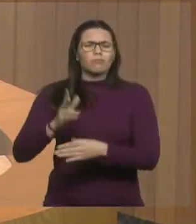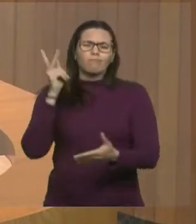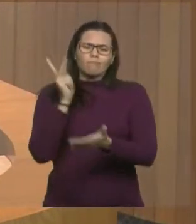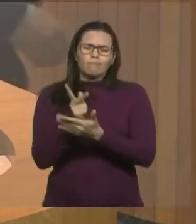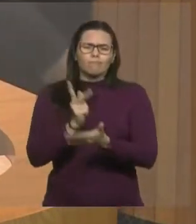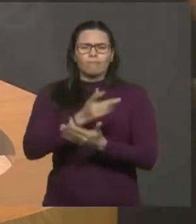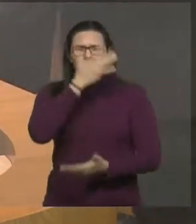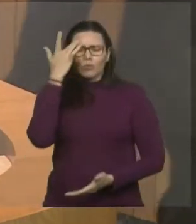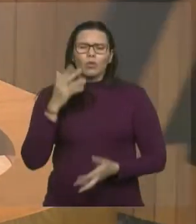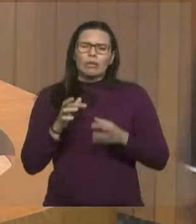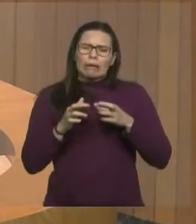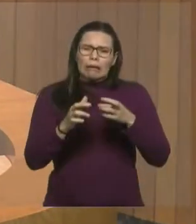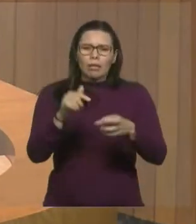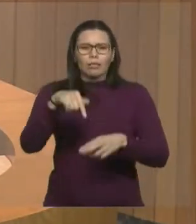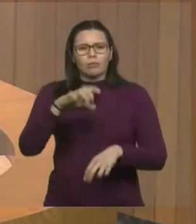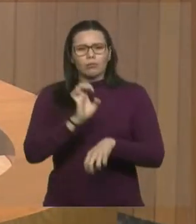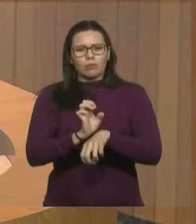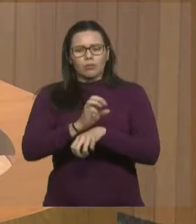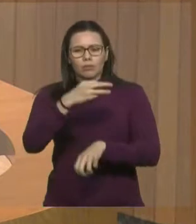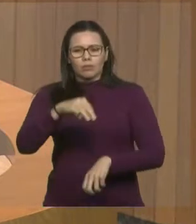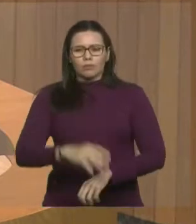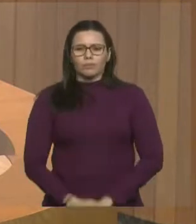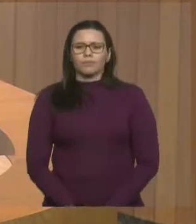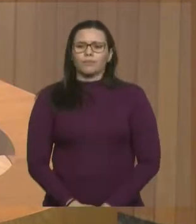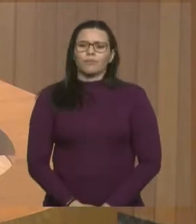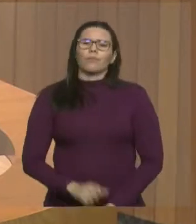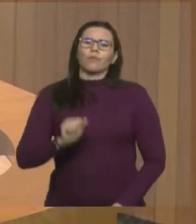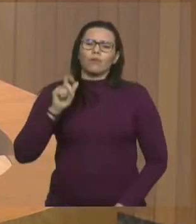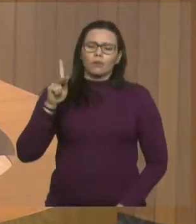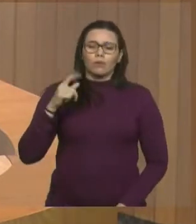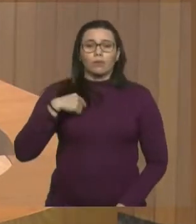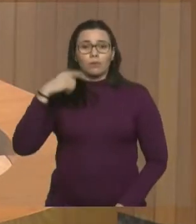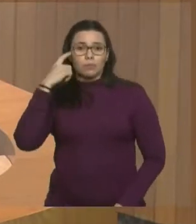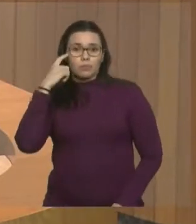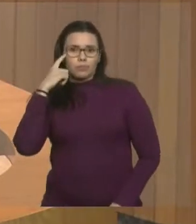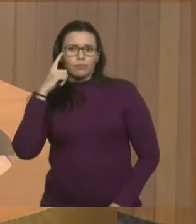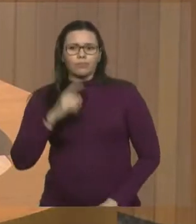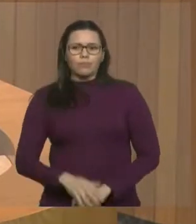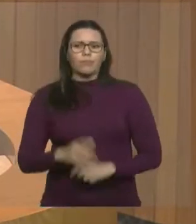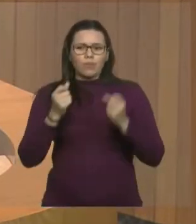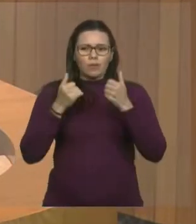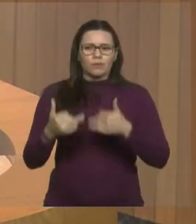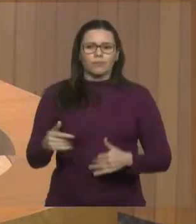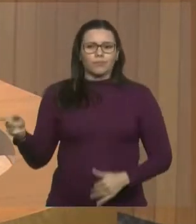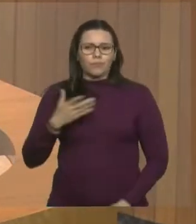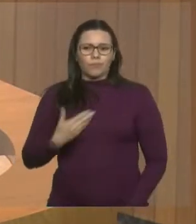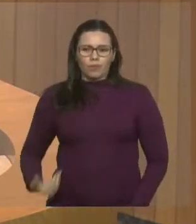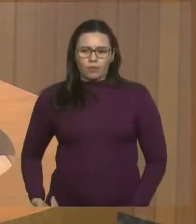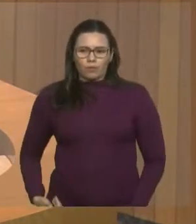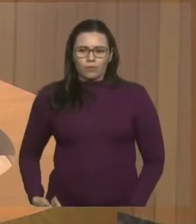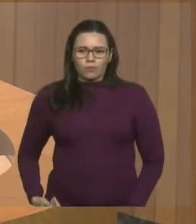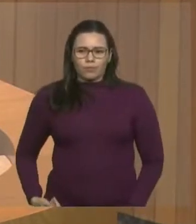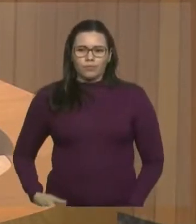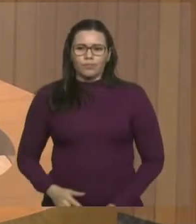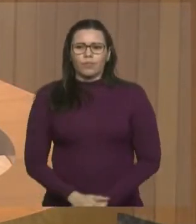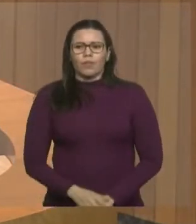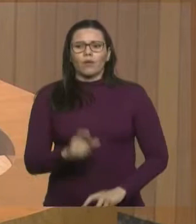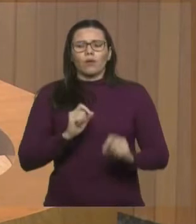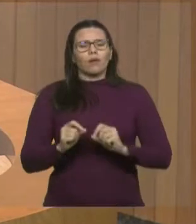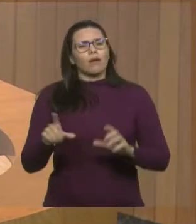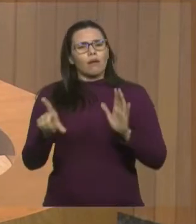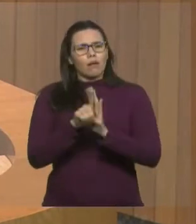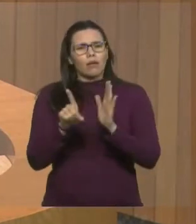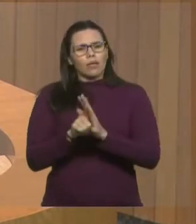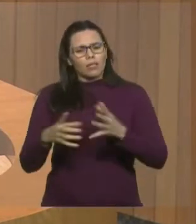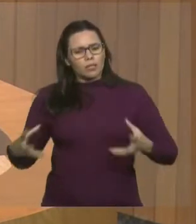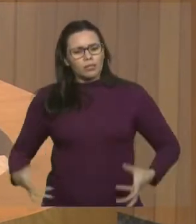feito hoje aqui no cenário difícil que a gente tem? Primeiro, é que o governador apresente essa lei de incentivo à saúde. O Maranhão, não tenho